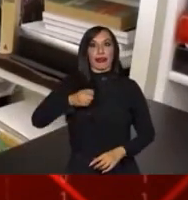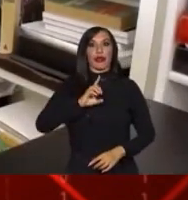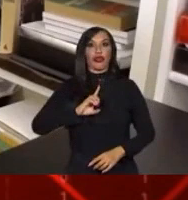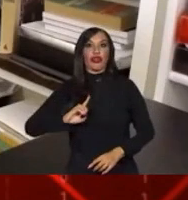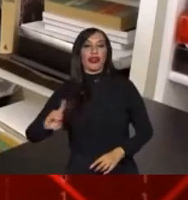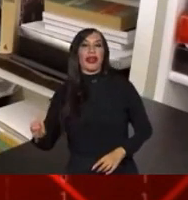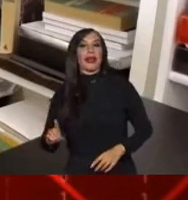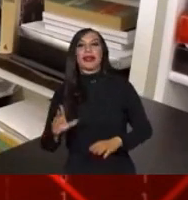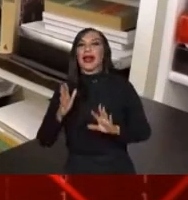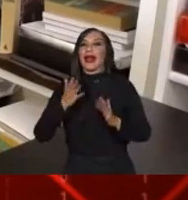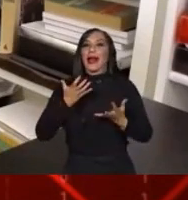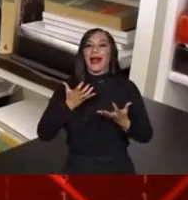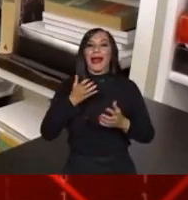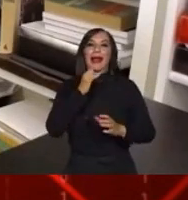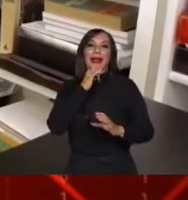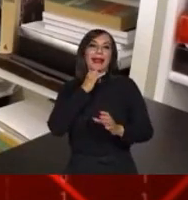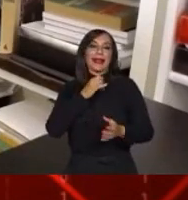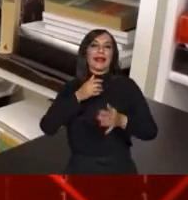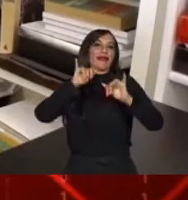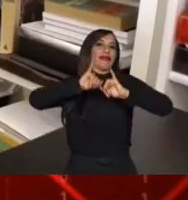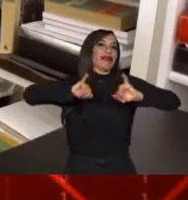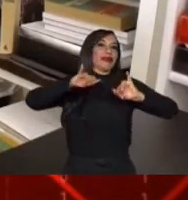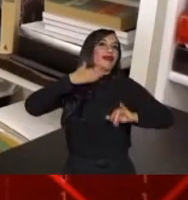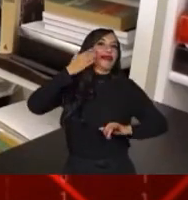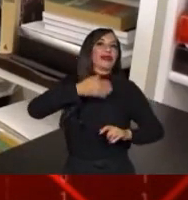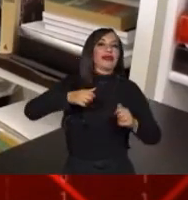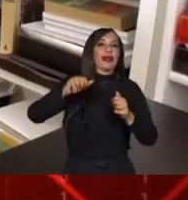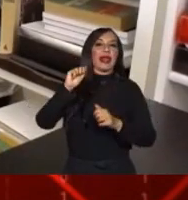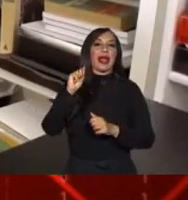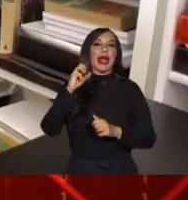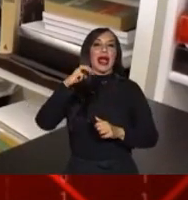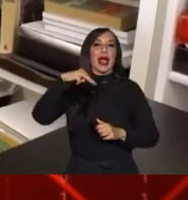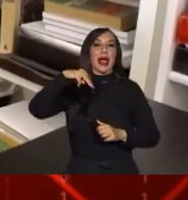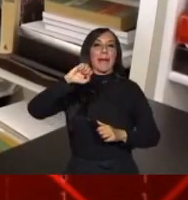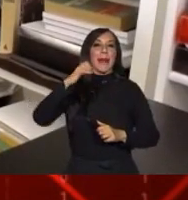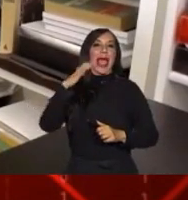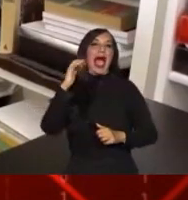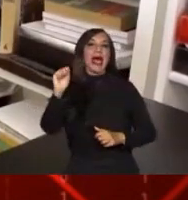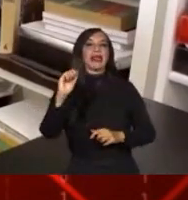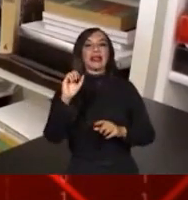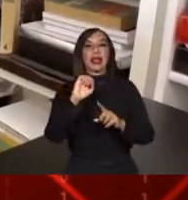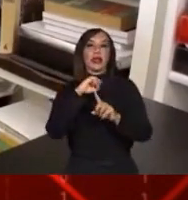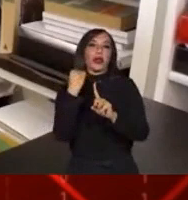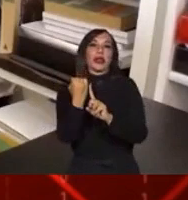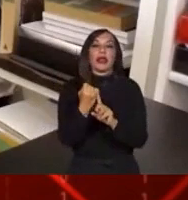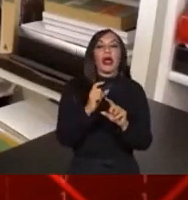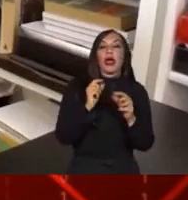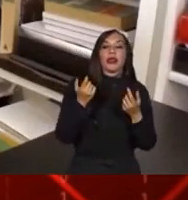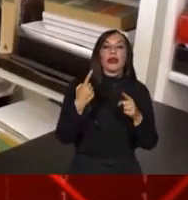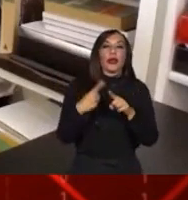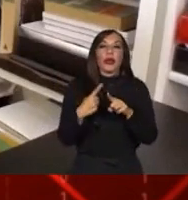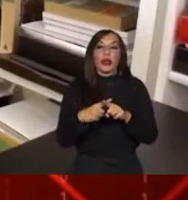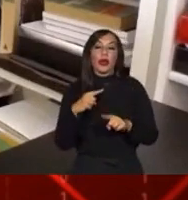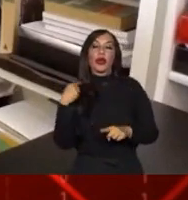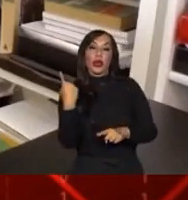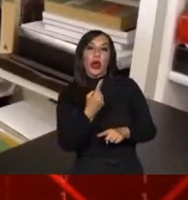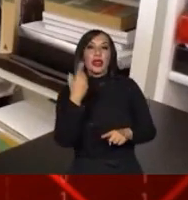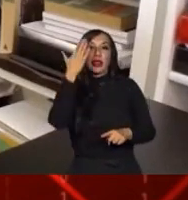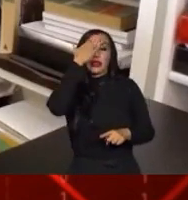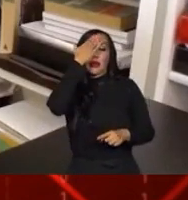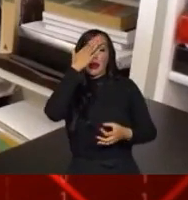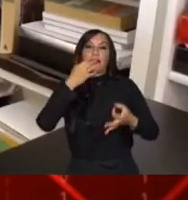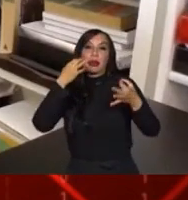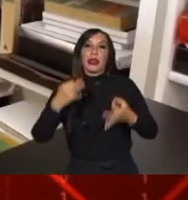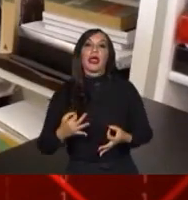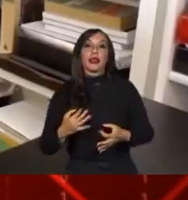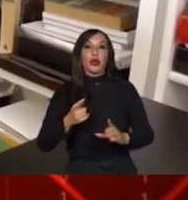extrema-direita, fazer esse tipo de proselitismo, ameaçando a sociedade, sabe-se lá com o quê, porque o que a gente sabe